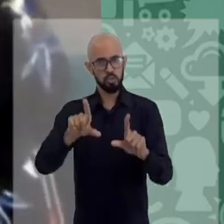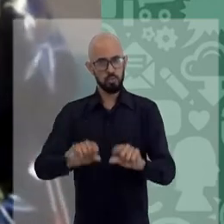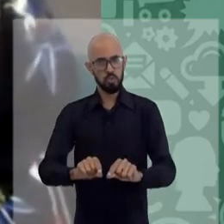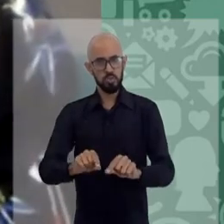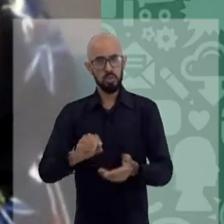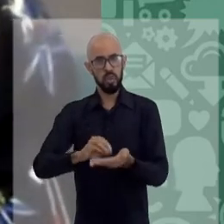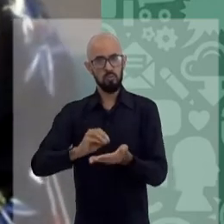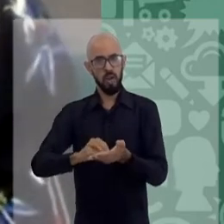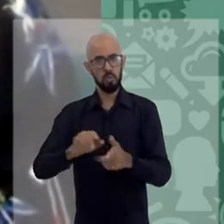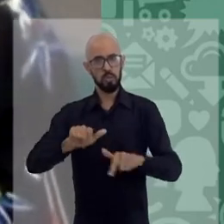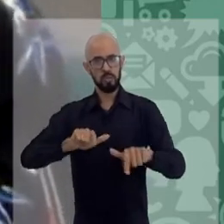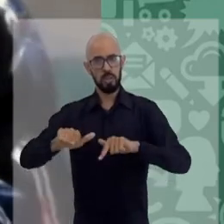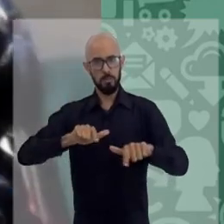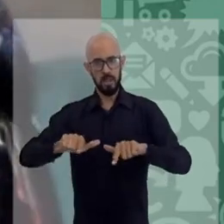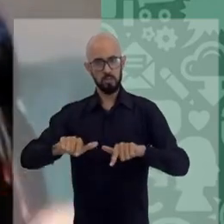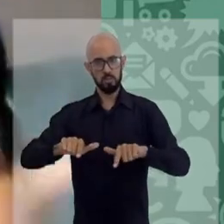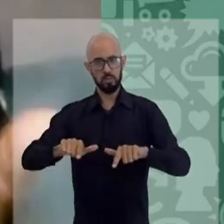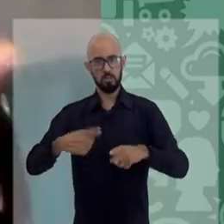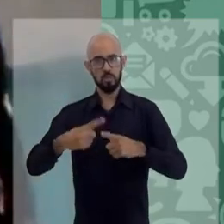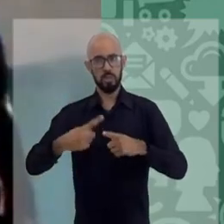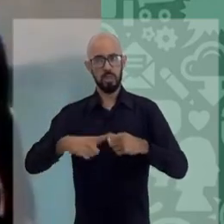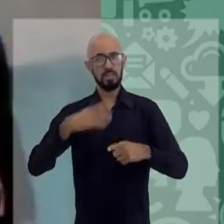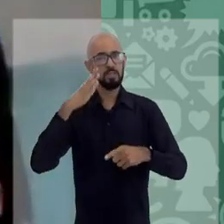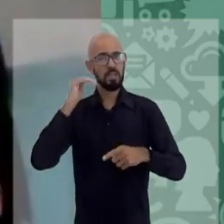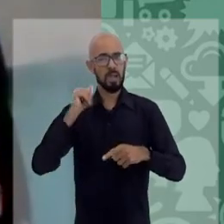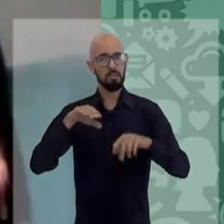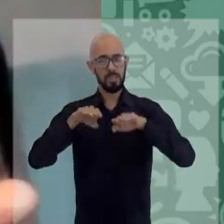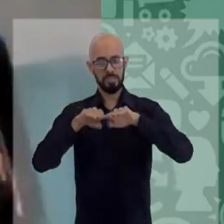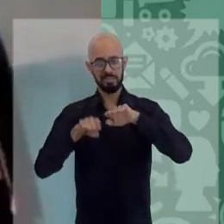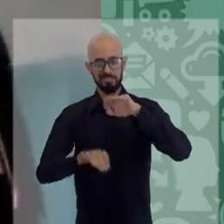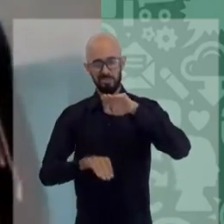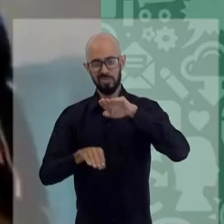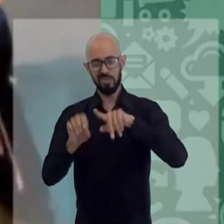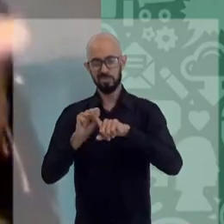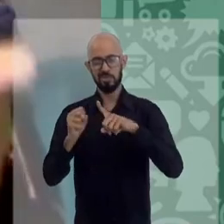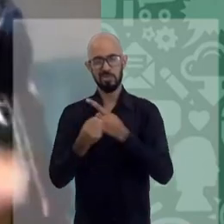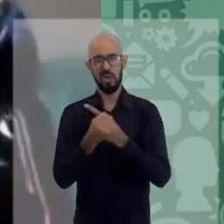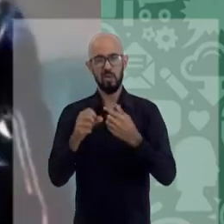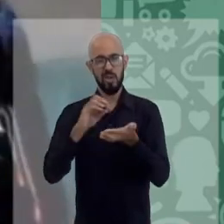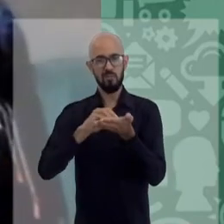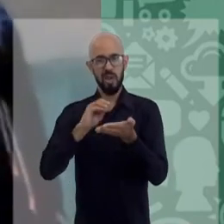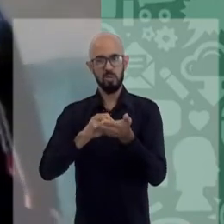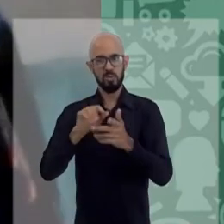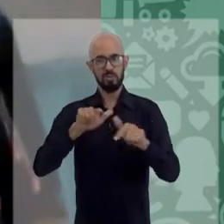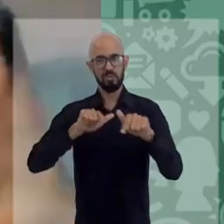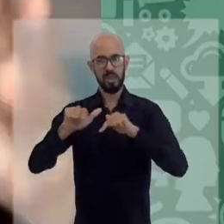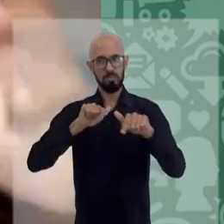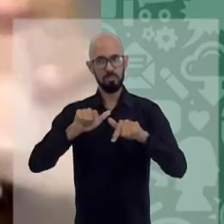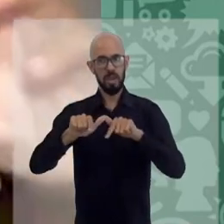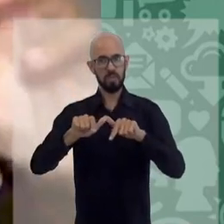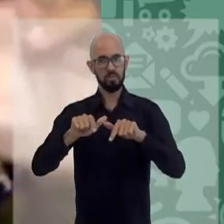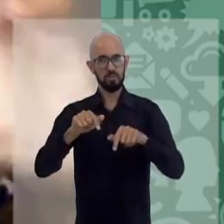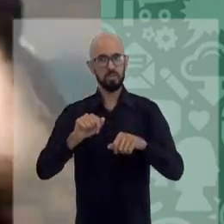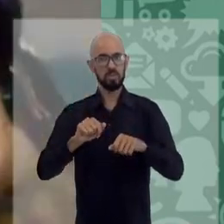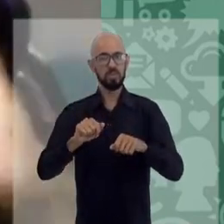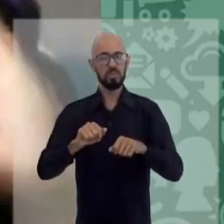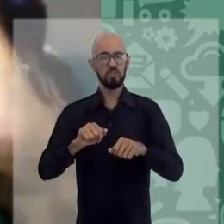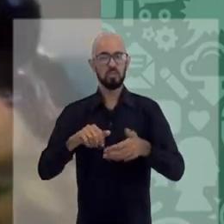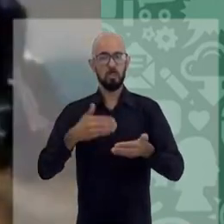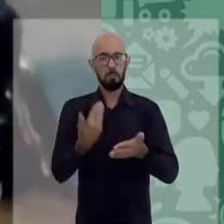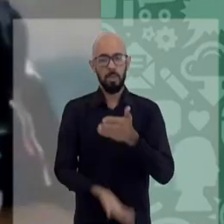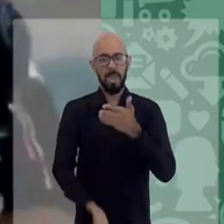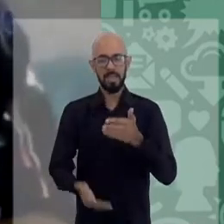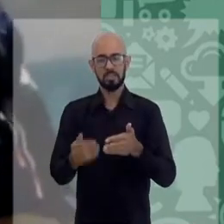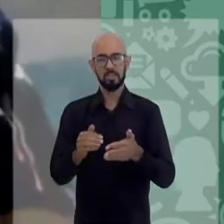redução do desemprego. Porque eles sabem que essa desigualdade social que está no Brasil, a falta de emprego, isso tira perspectiva